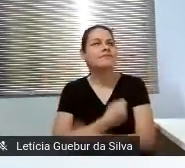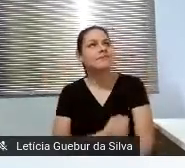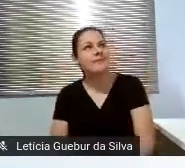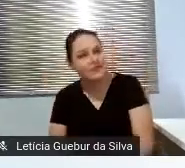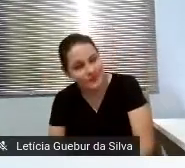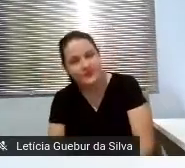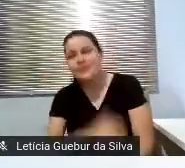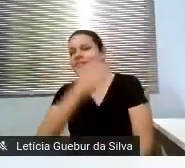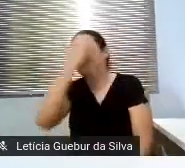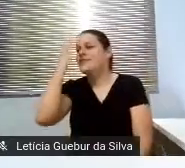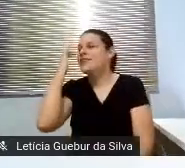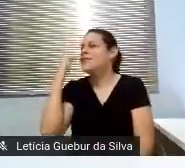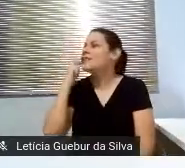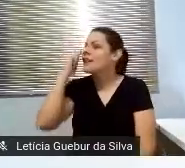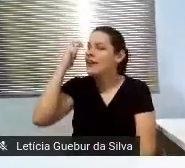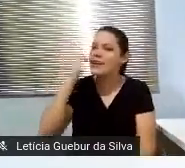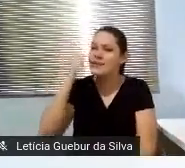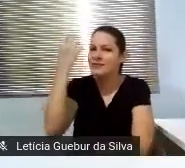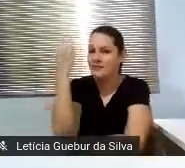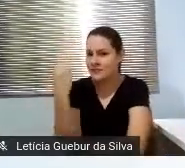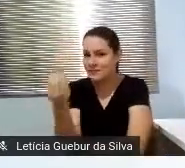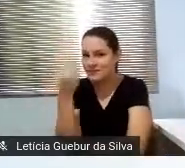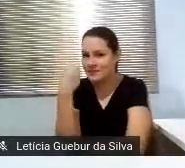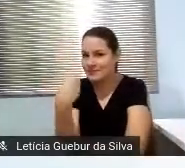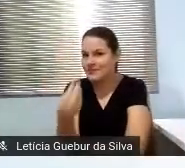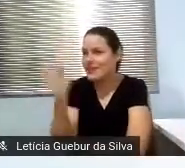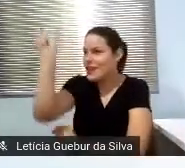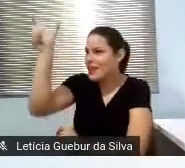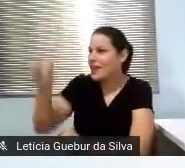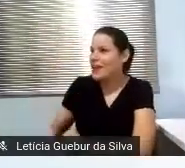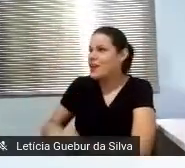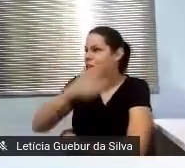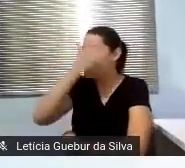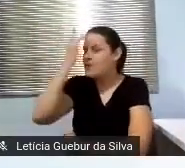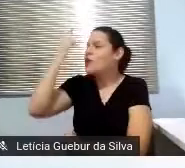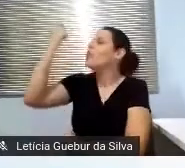muita vergonha. O Zé Gotinha de máscara e os dois não.